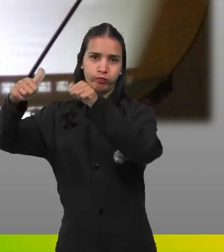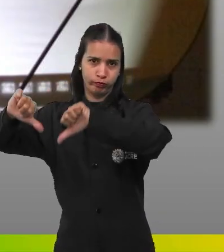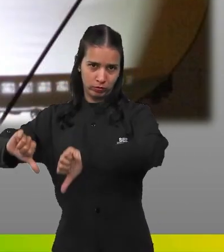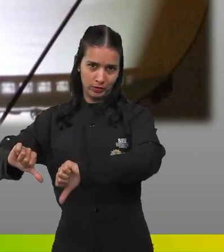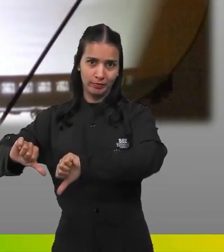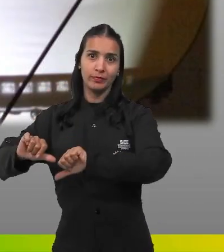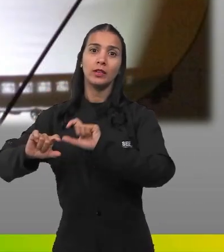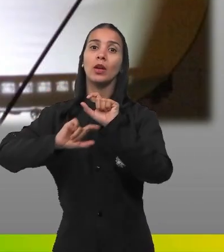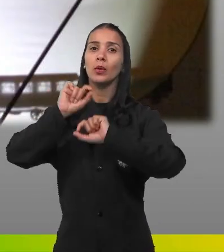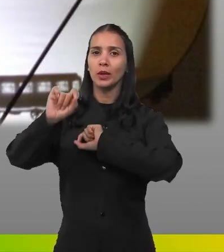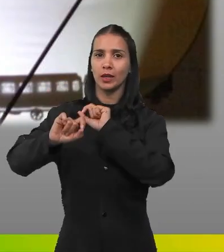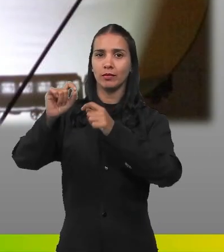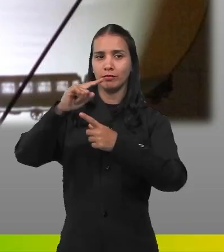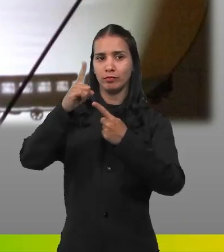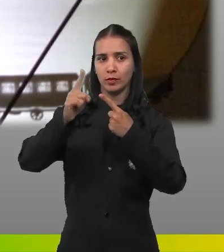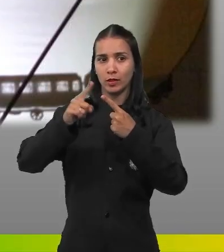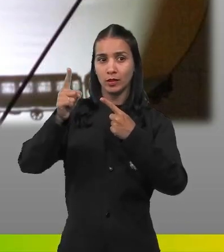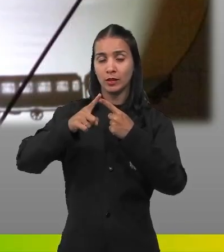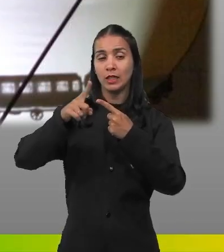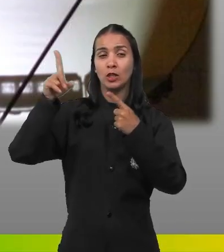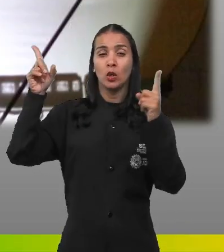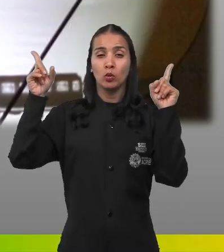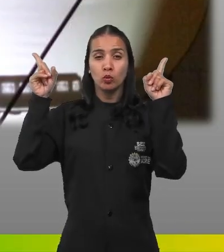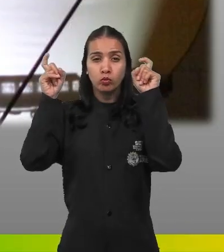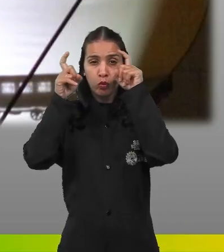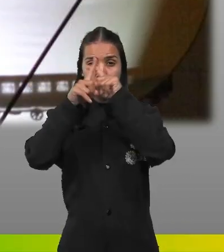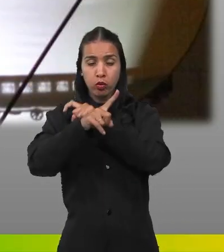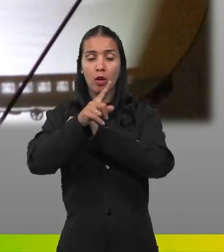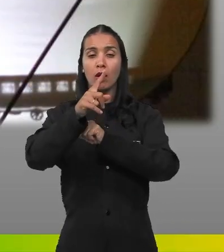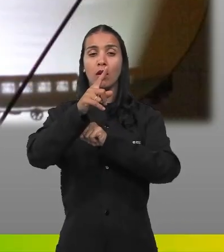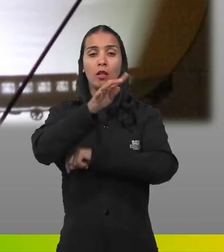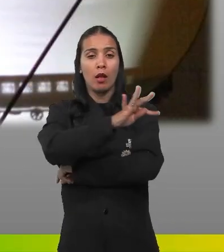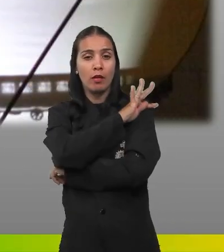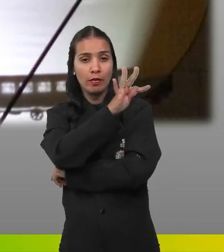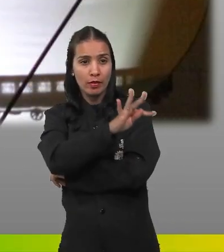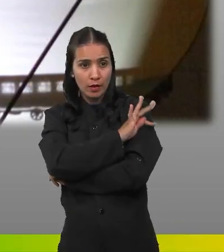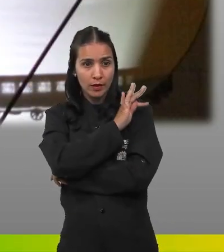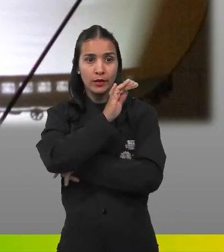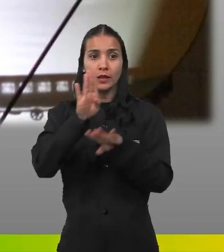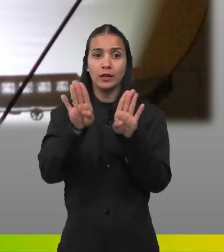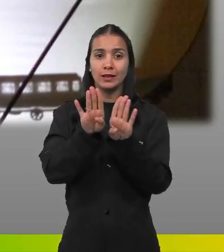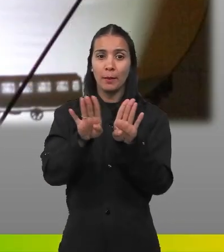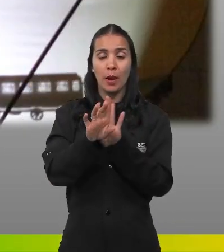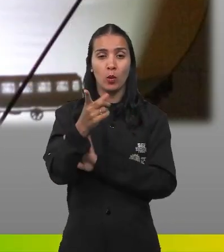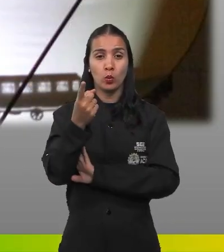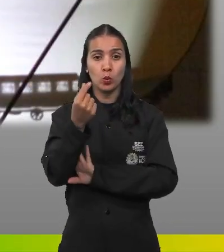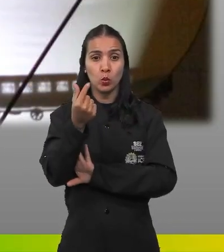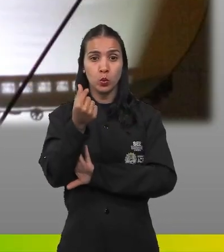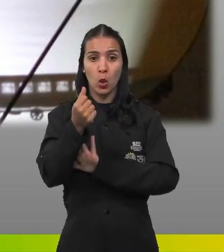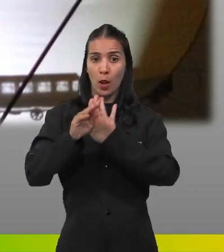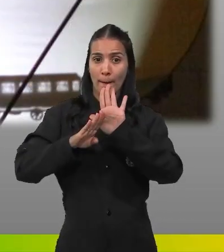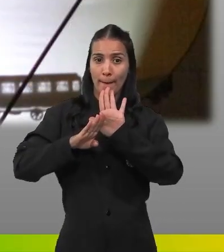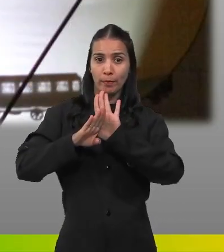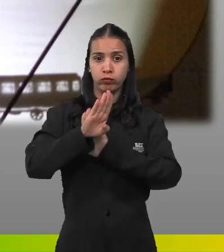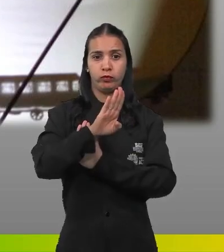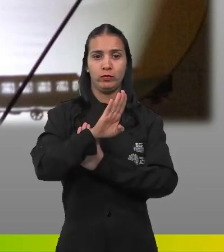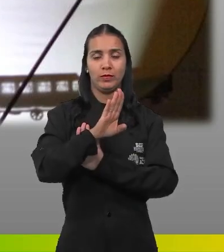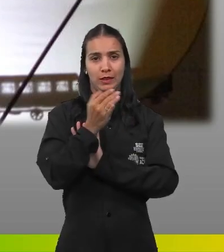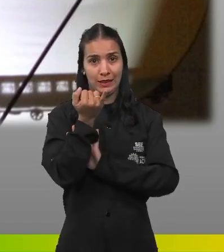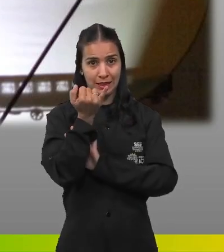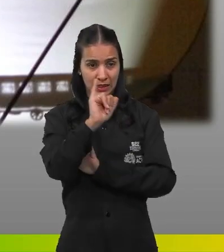dificuldade técnica e alto custo de produção. Então, a gente sabe que o custo de uma produção